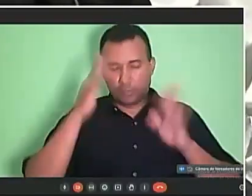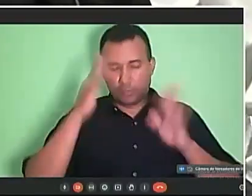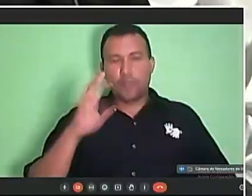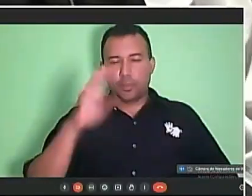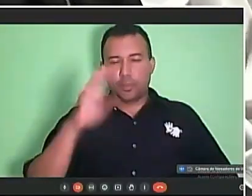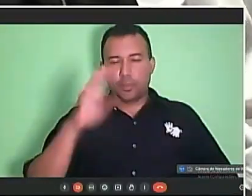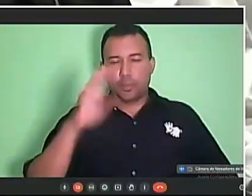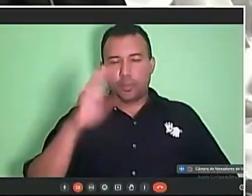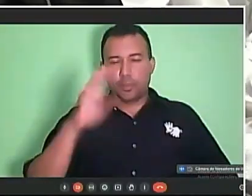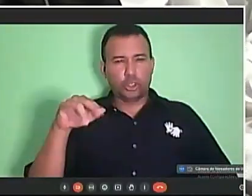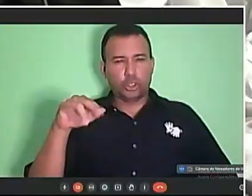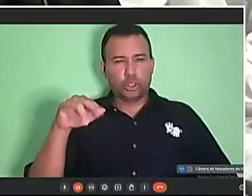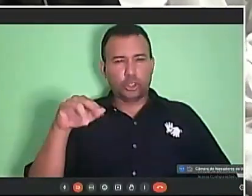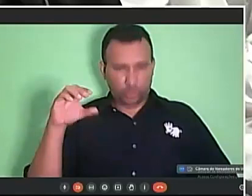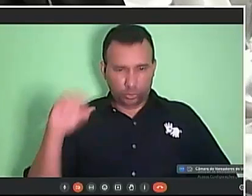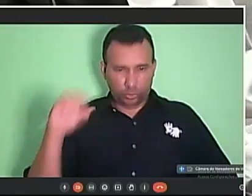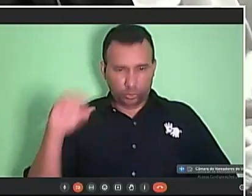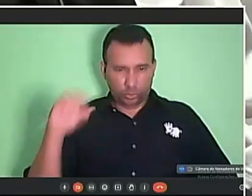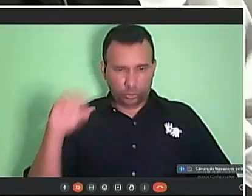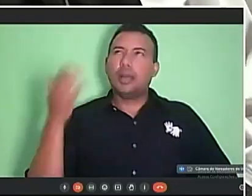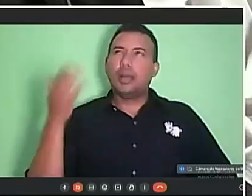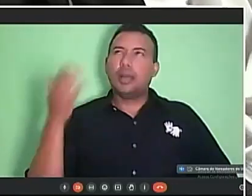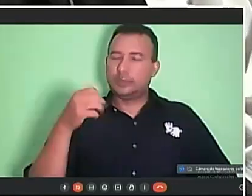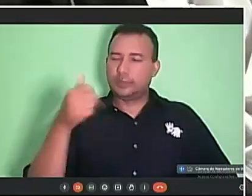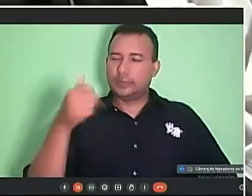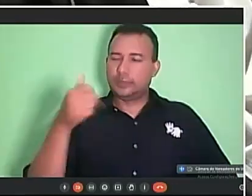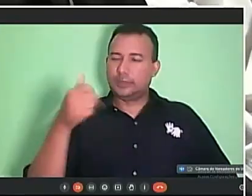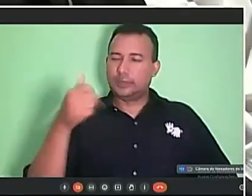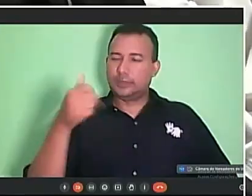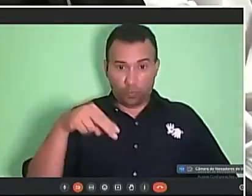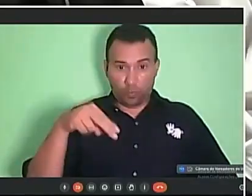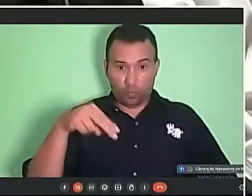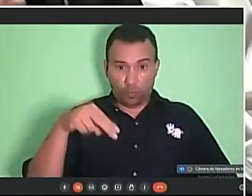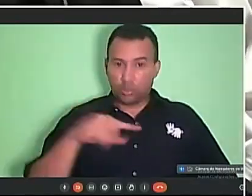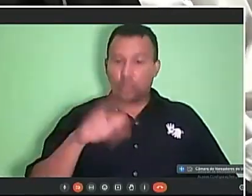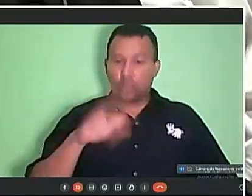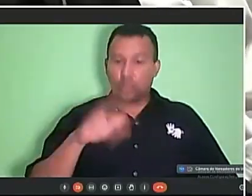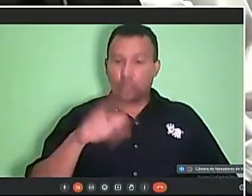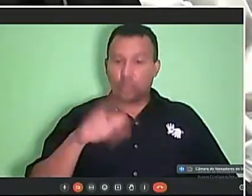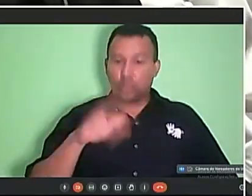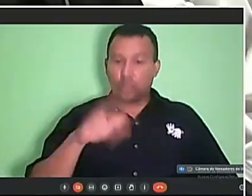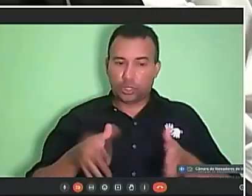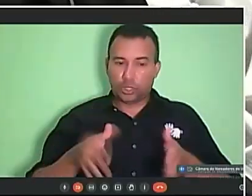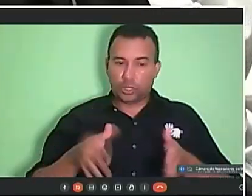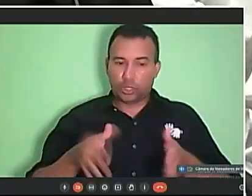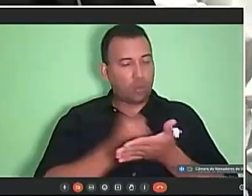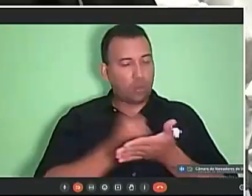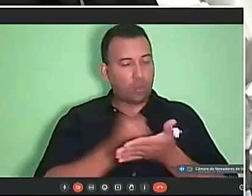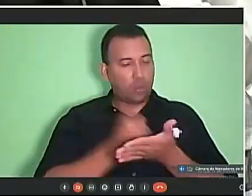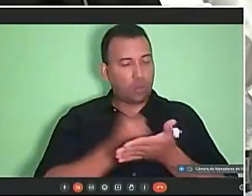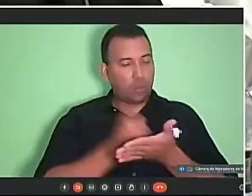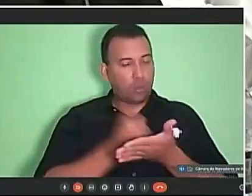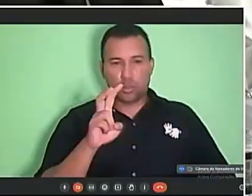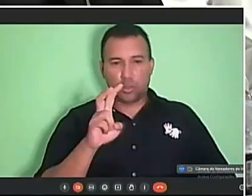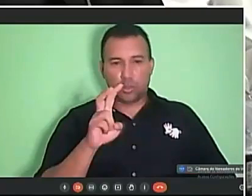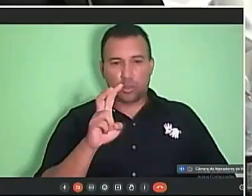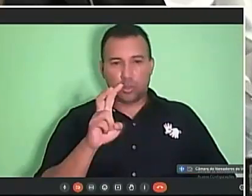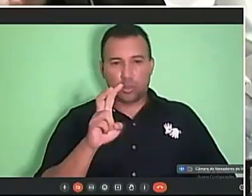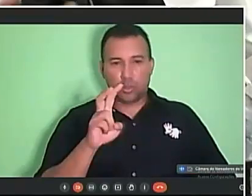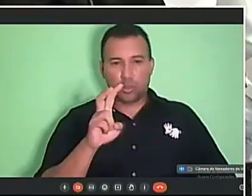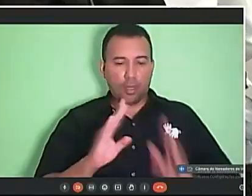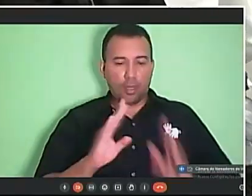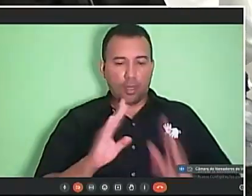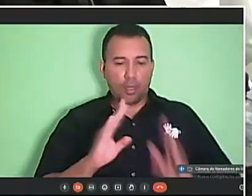nesse dia 17 de novembro, nós já temos contratado 250 casas, no Minha Casa Minha Vida 1,